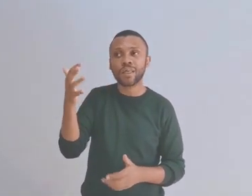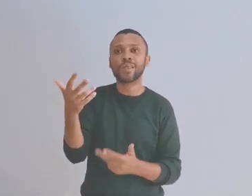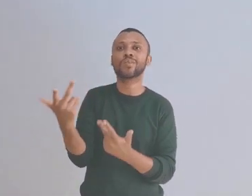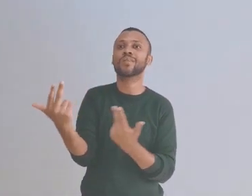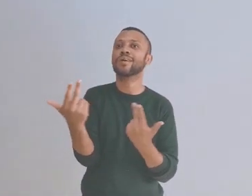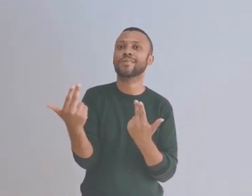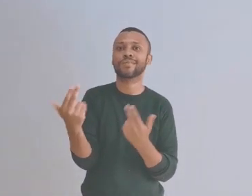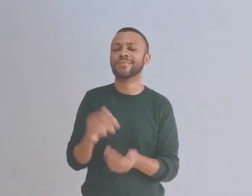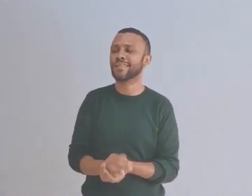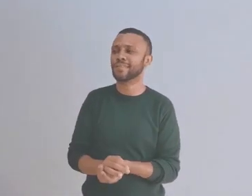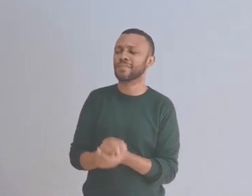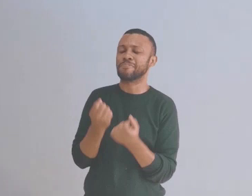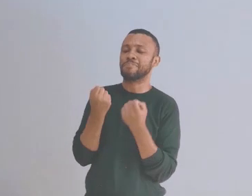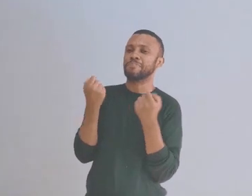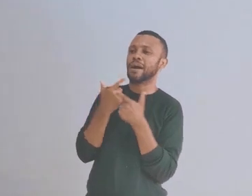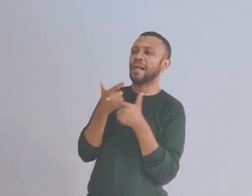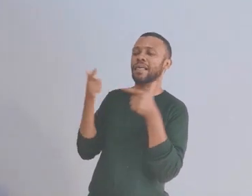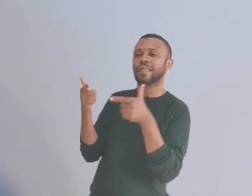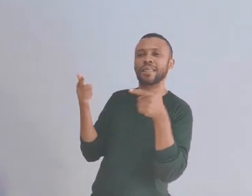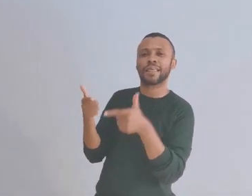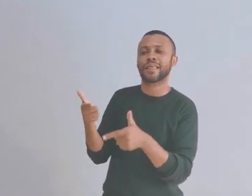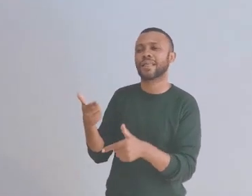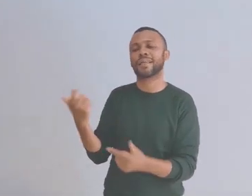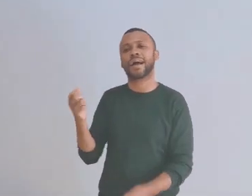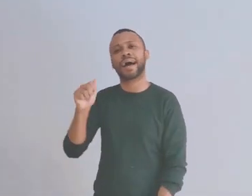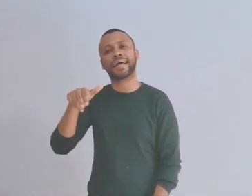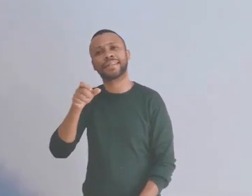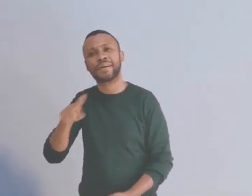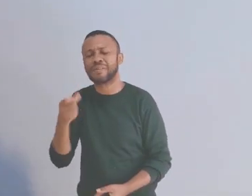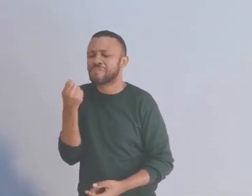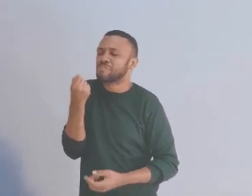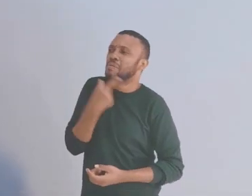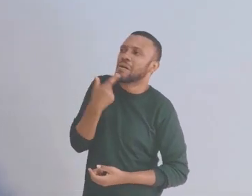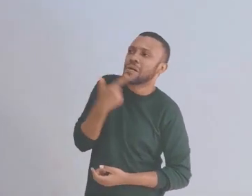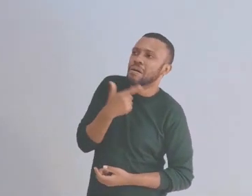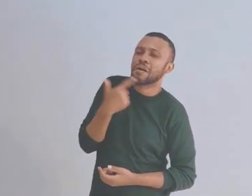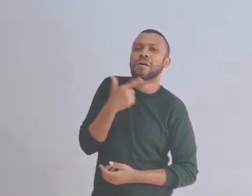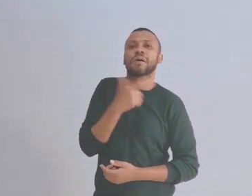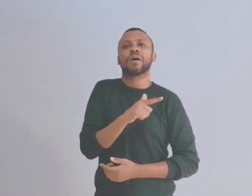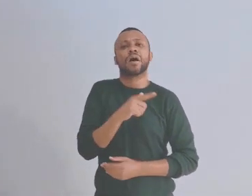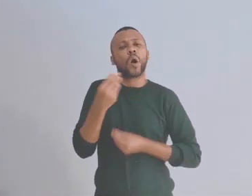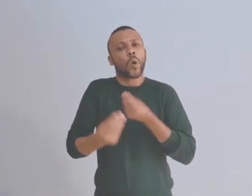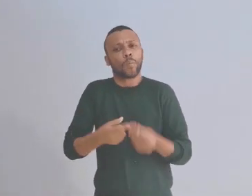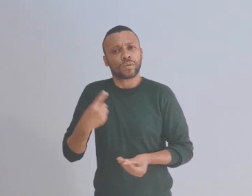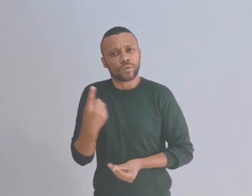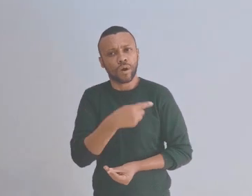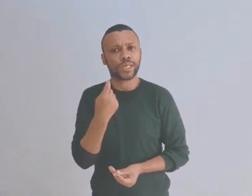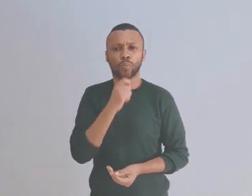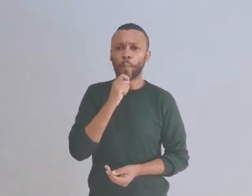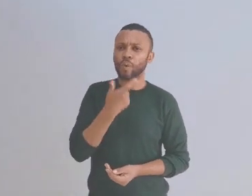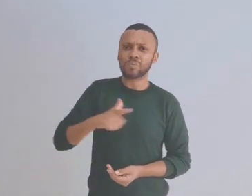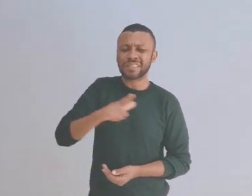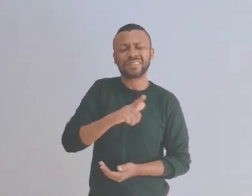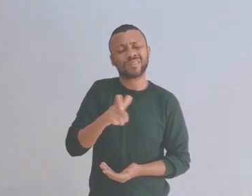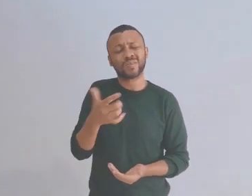tem anão, nani, pessoa baixa, engraçado, como sinônimo de circo. Assim,